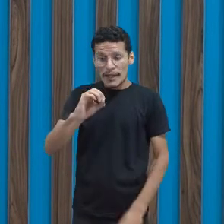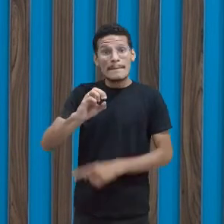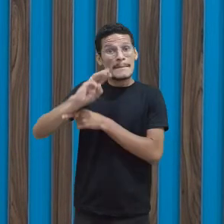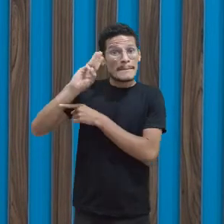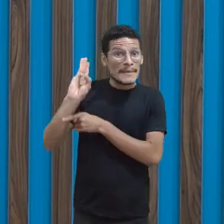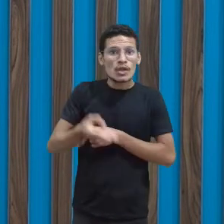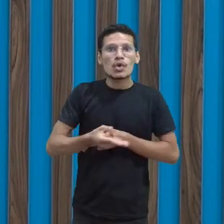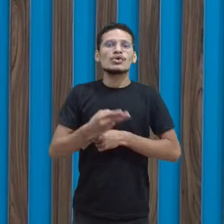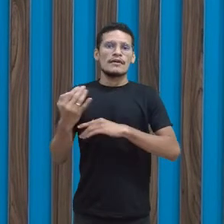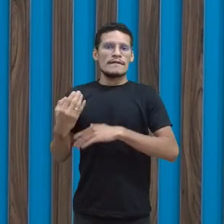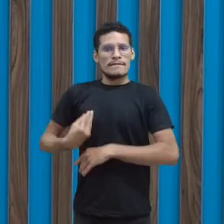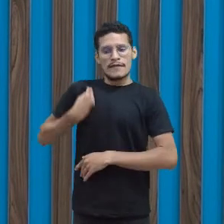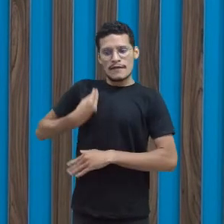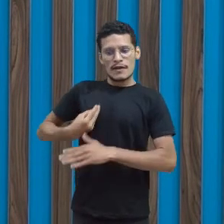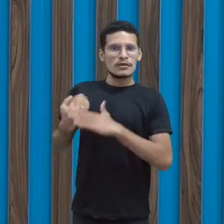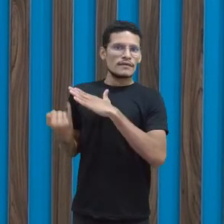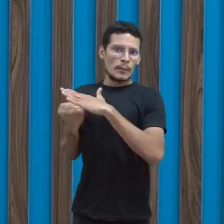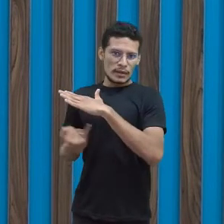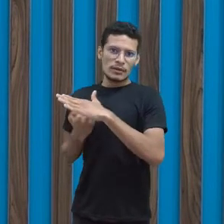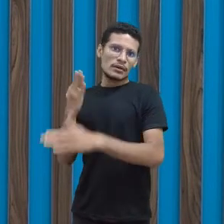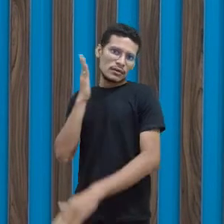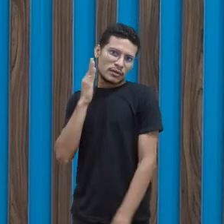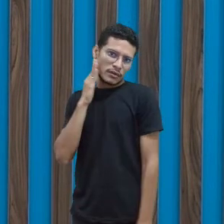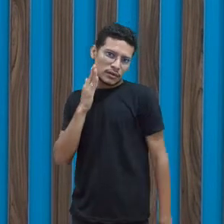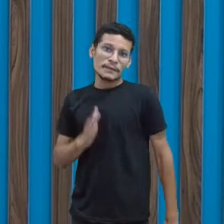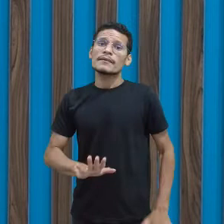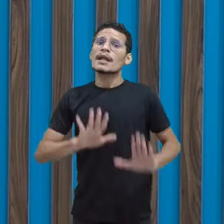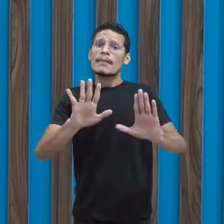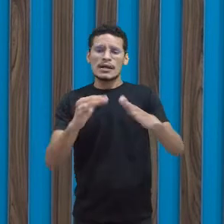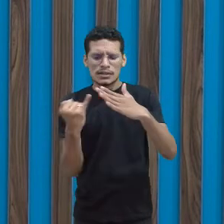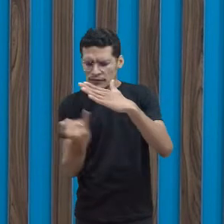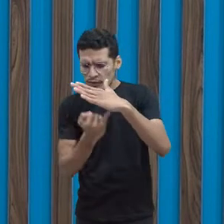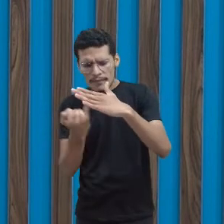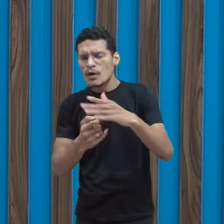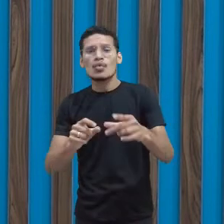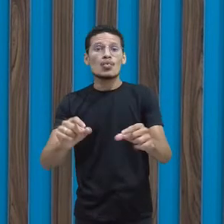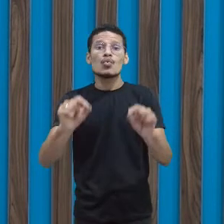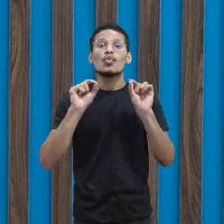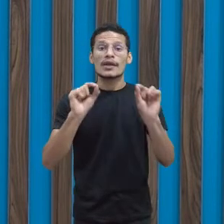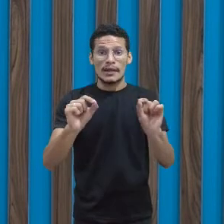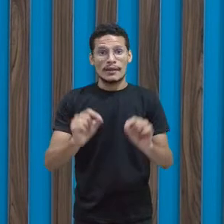na informalidade, né? Então, o que é informalidade? É o trabalho